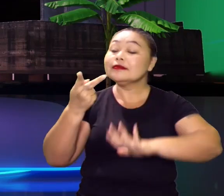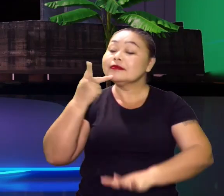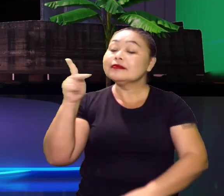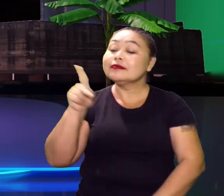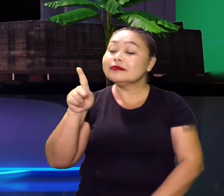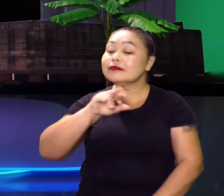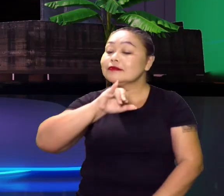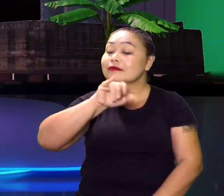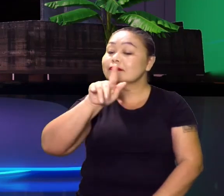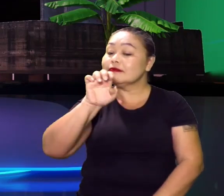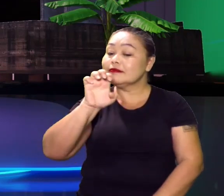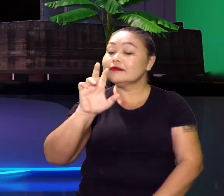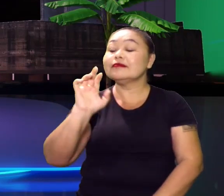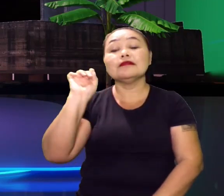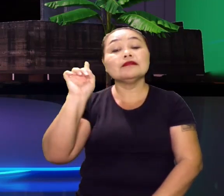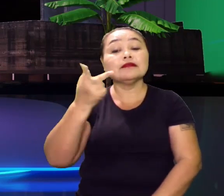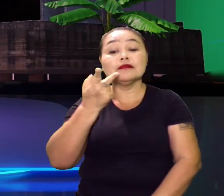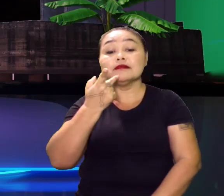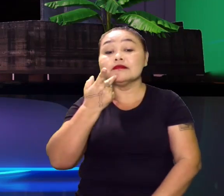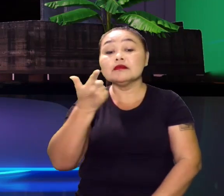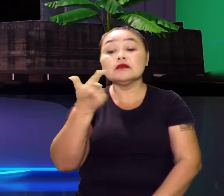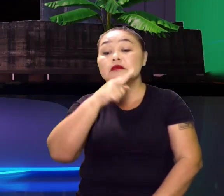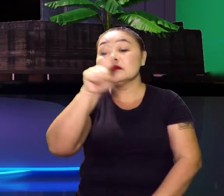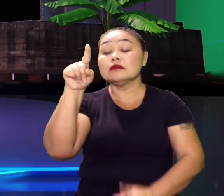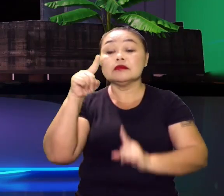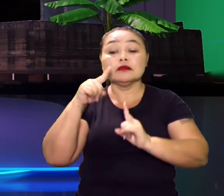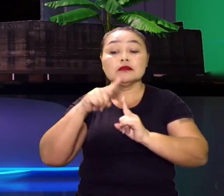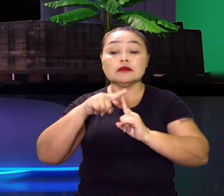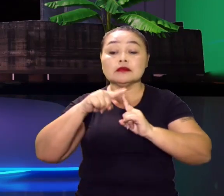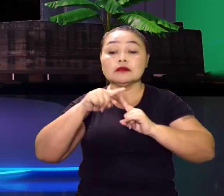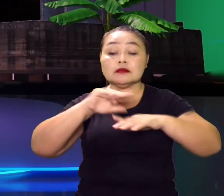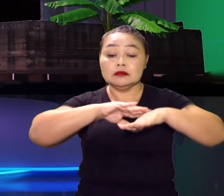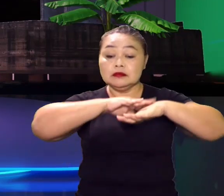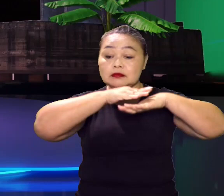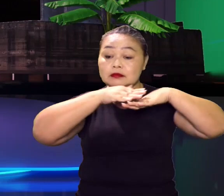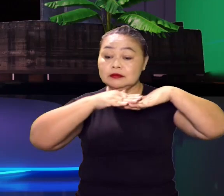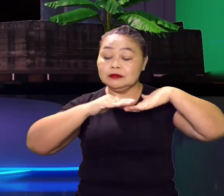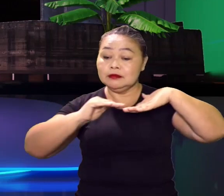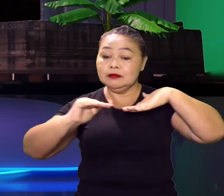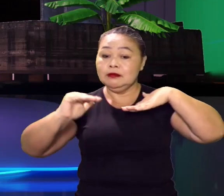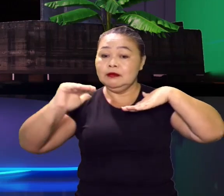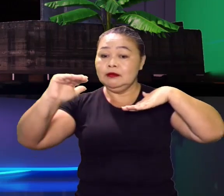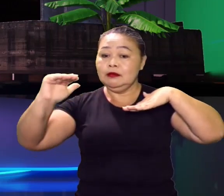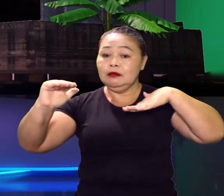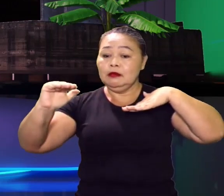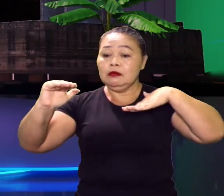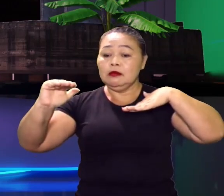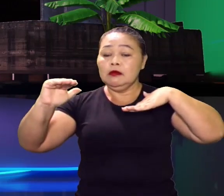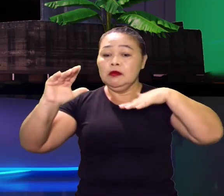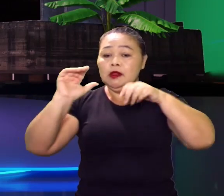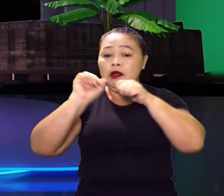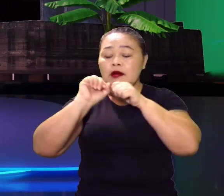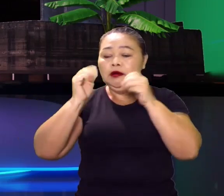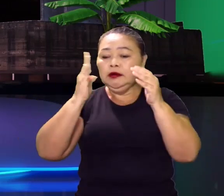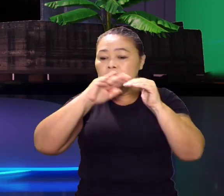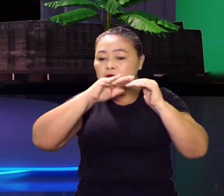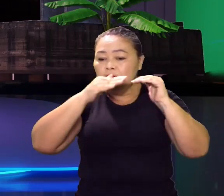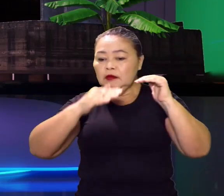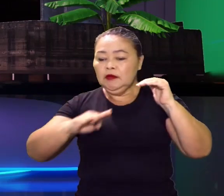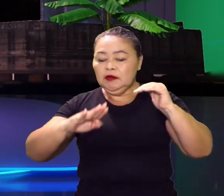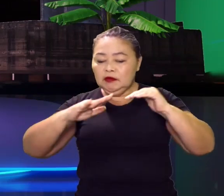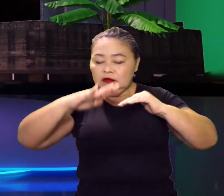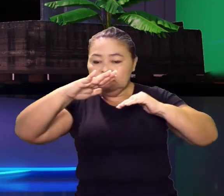falou, nós temos aqui um outro tipo de relevo causado pela questão da bacia